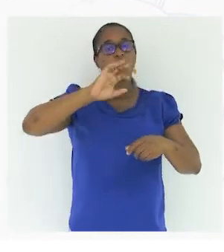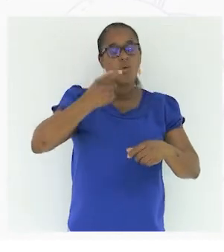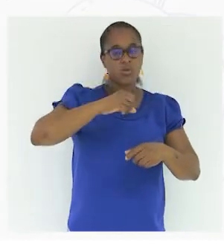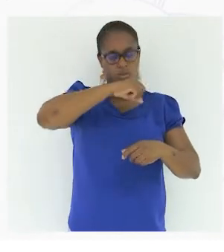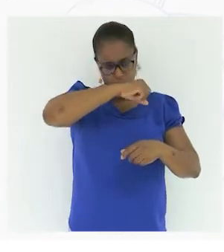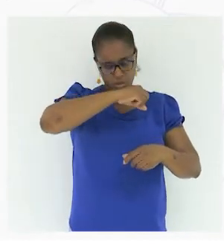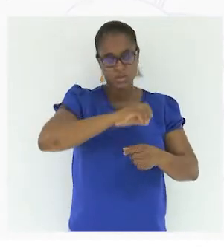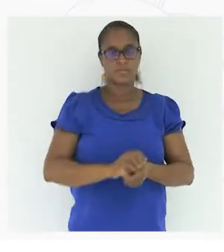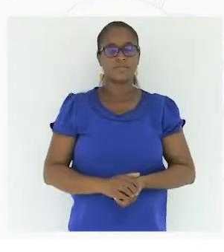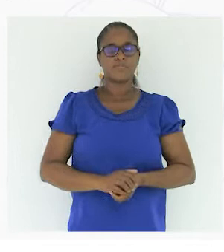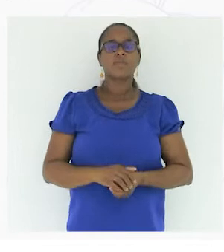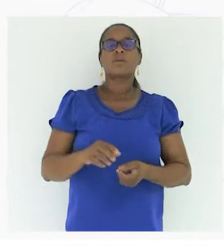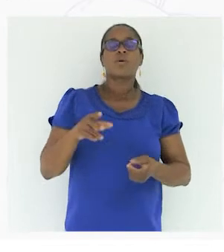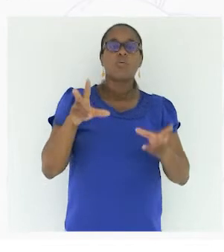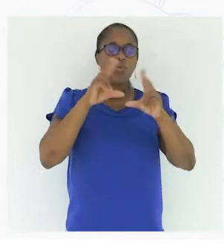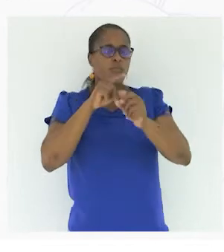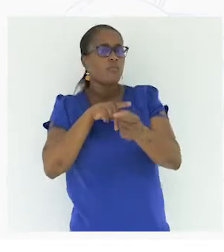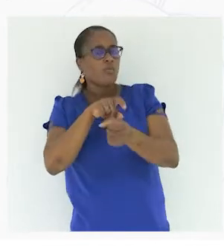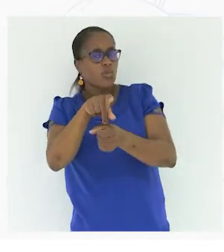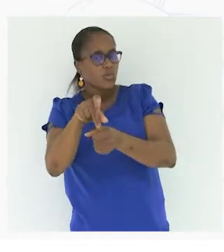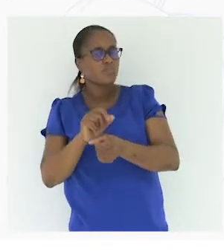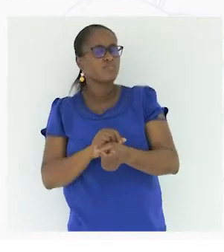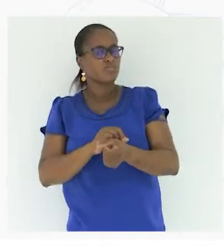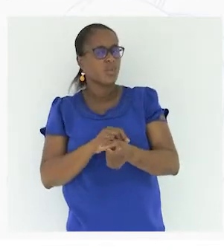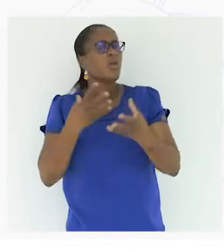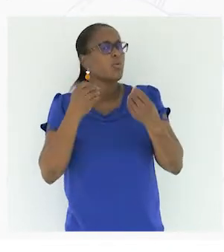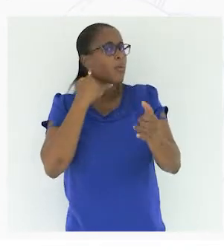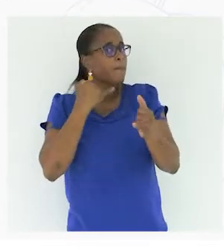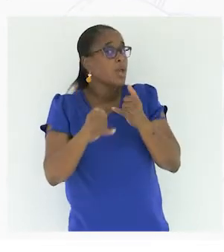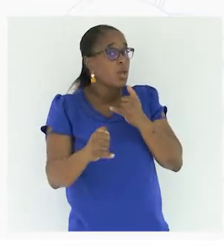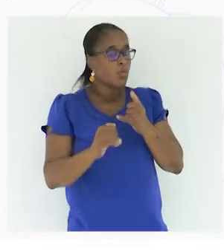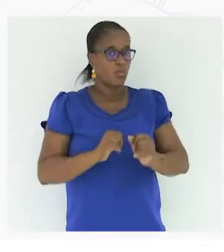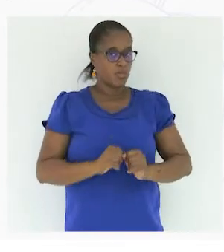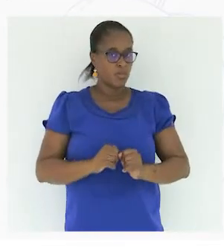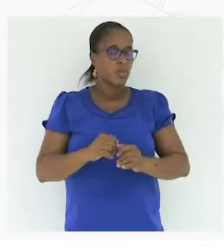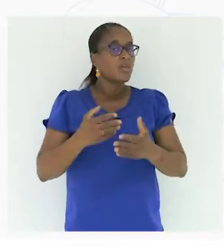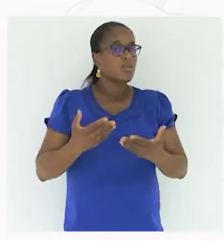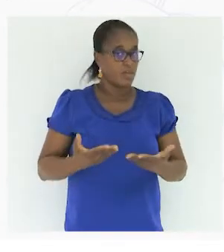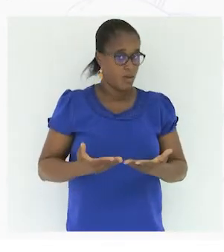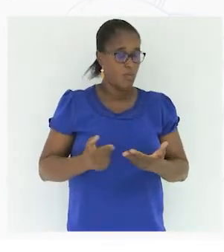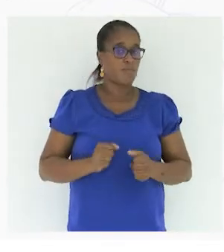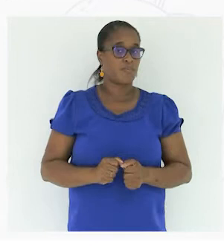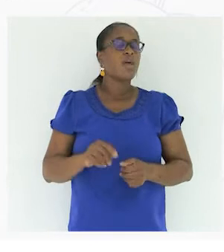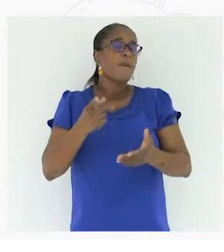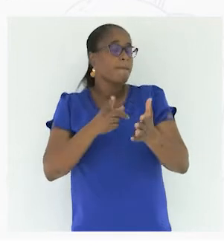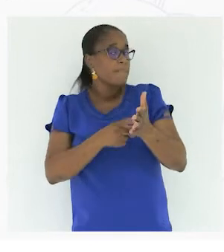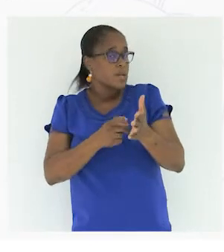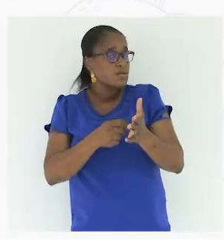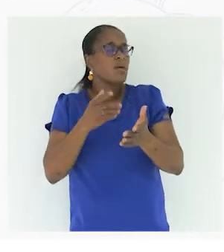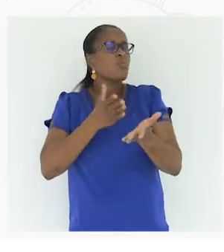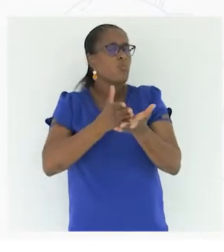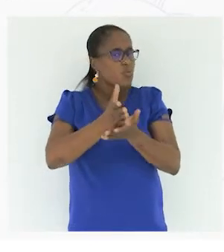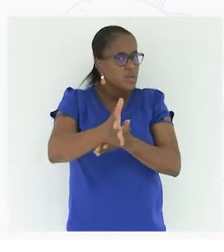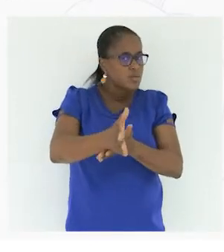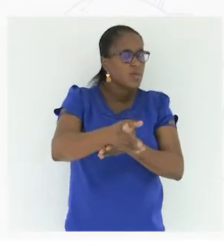tossir. O novo coronavírus é muito perigoso, por isso precisamos continuar